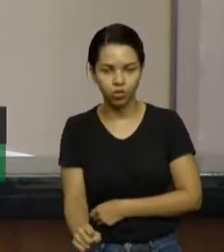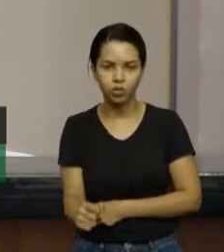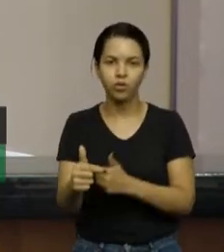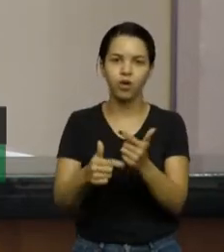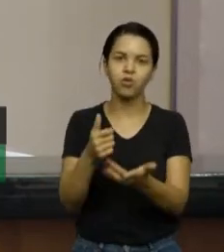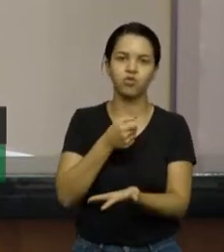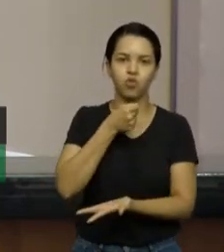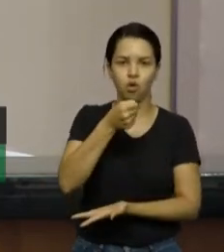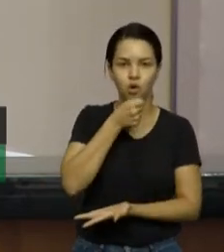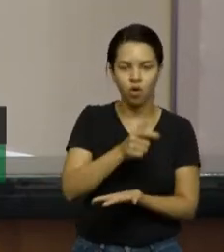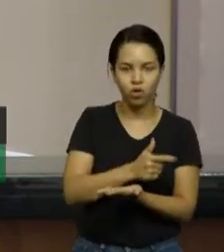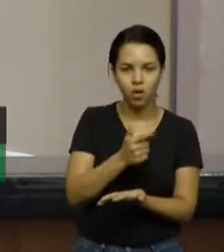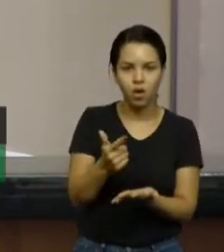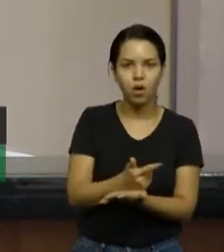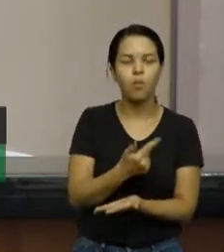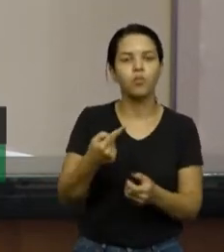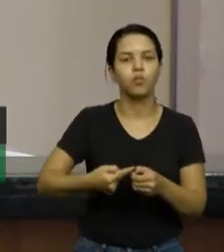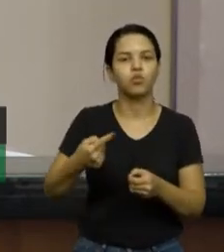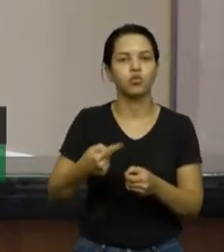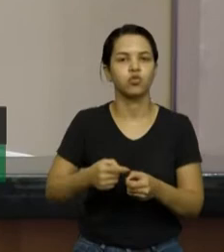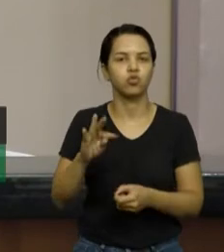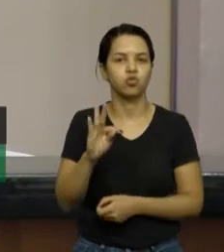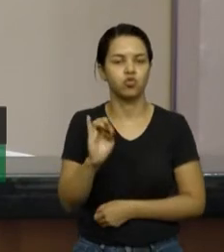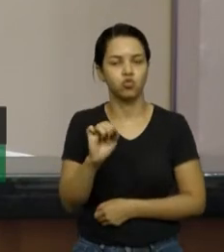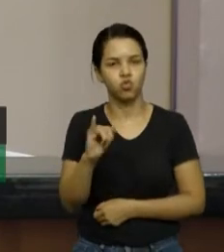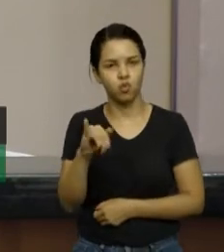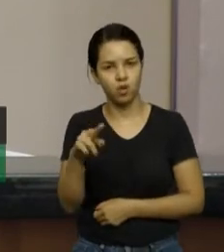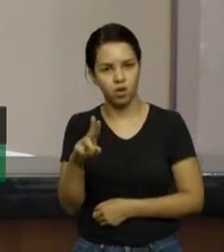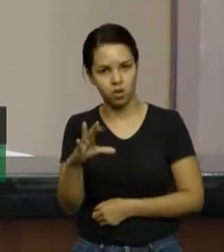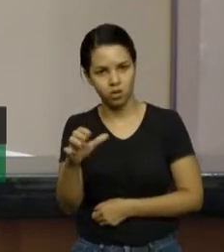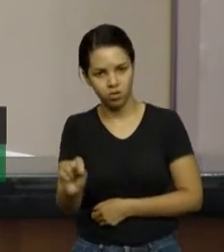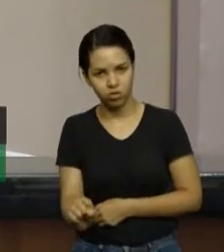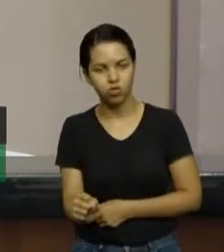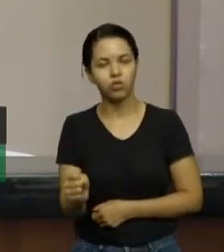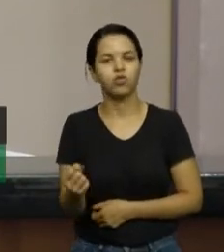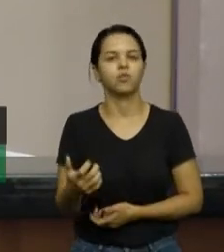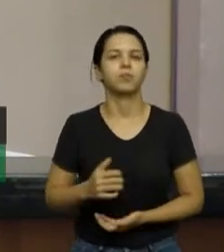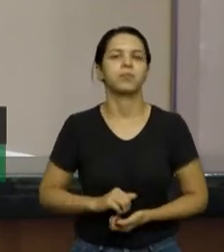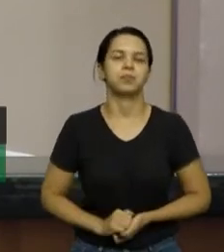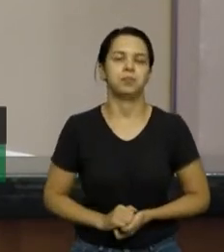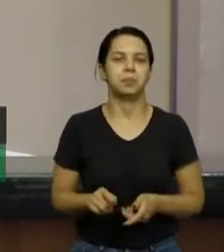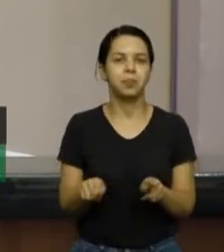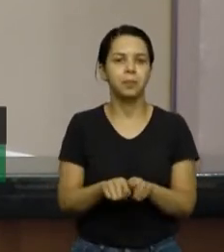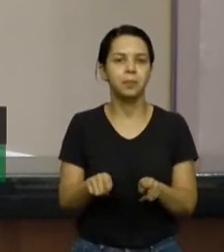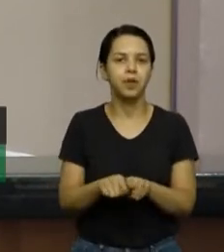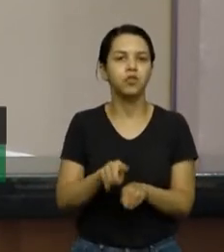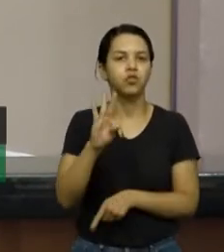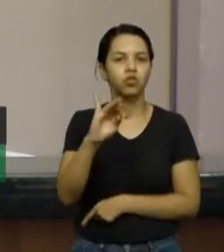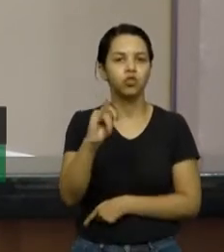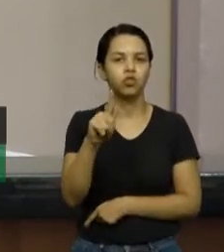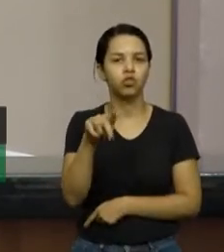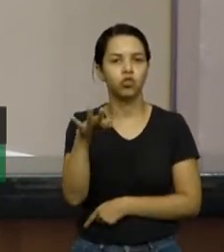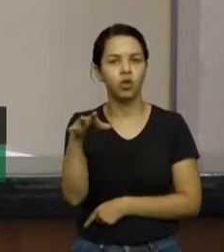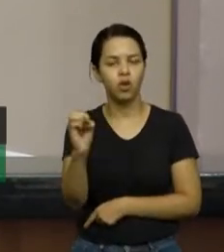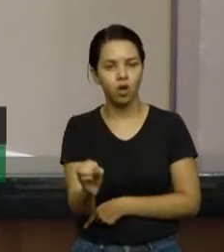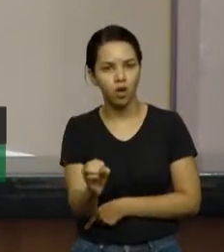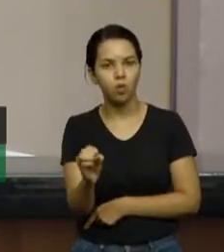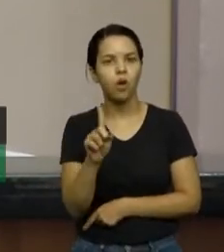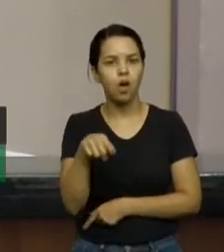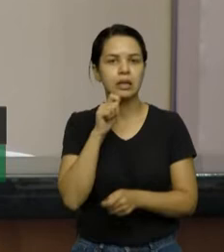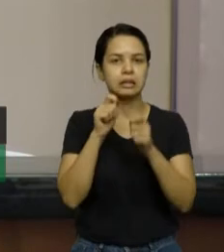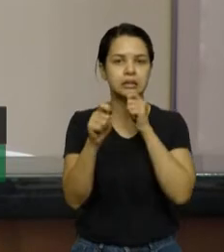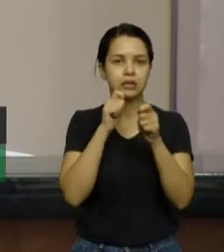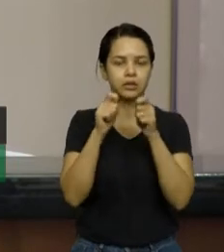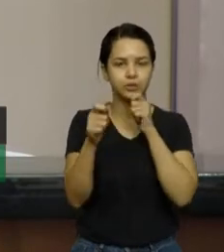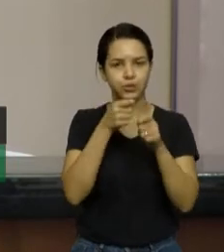município de Tijucas, Cláudio do Jornal, como é conhecido, e o Tiago Furtado, que é o assessor de